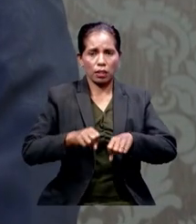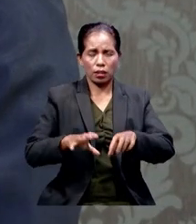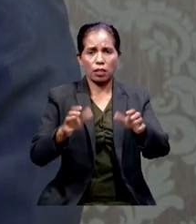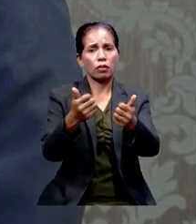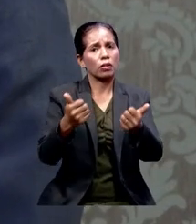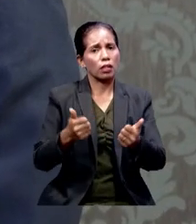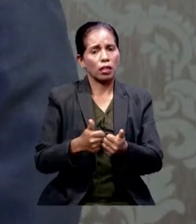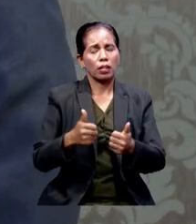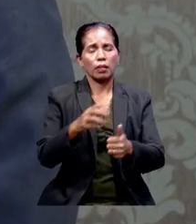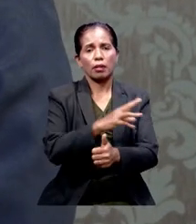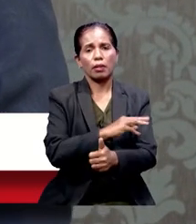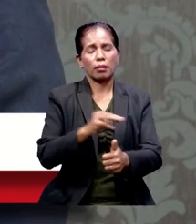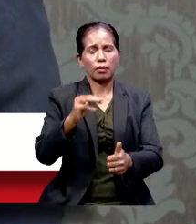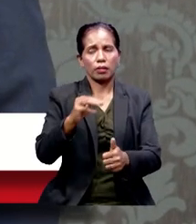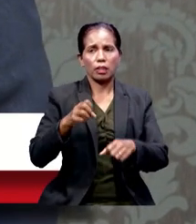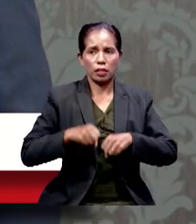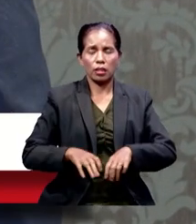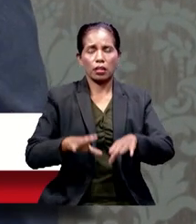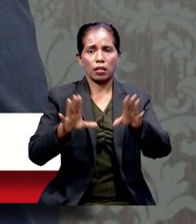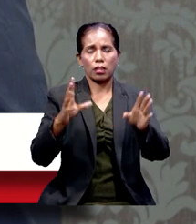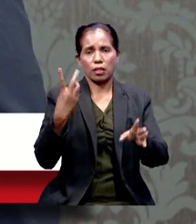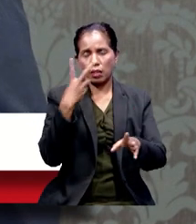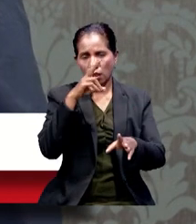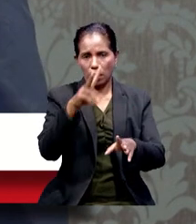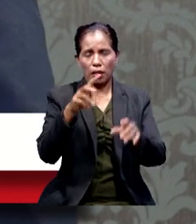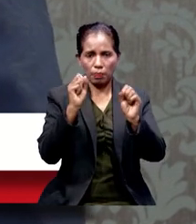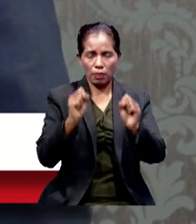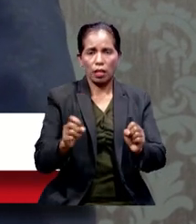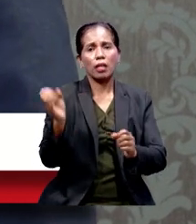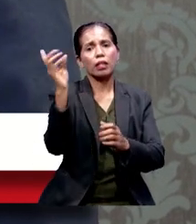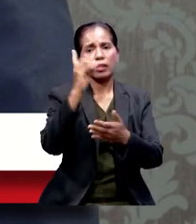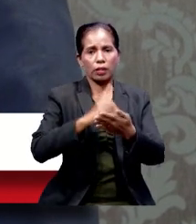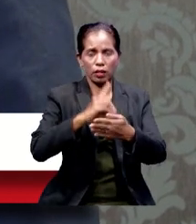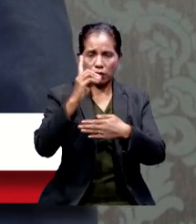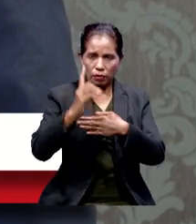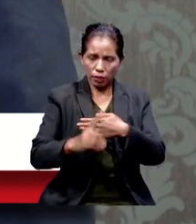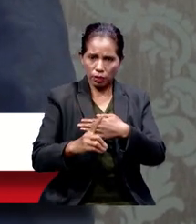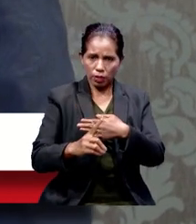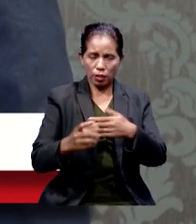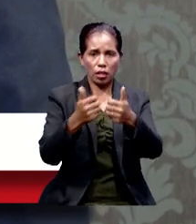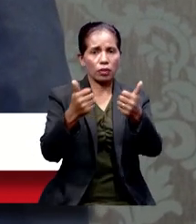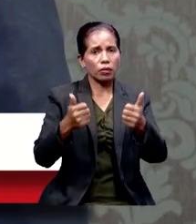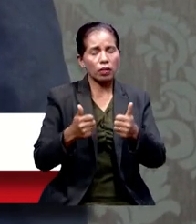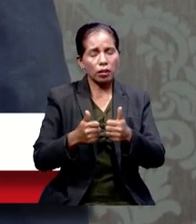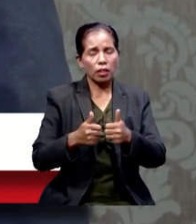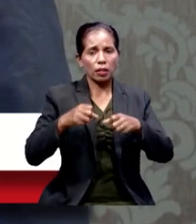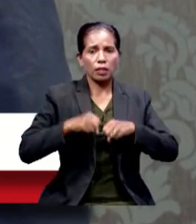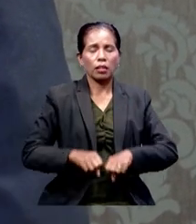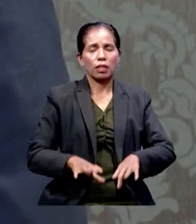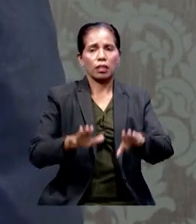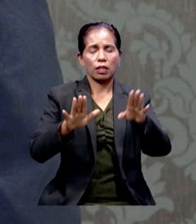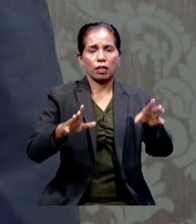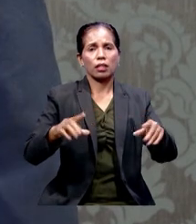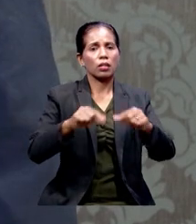e a fase inicial embrionária para a tabela desenvolve e a Autoridade Marítima Nacional, entidade